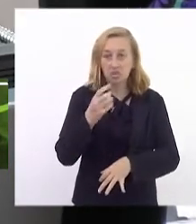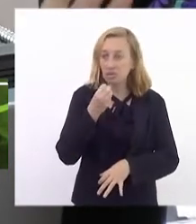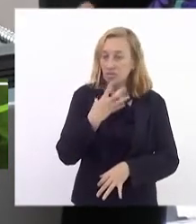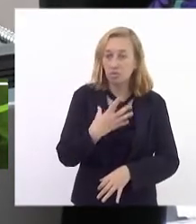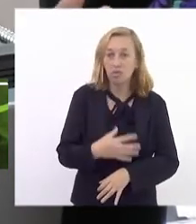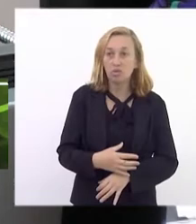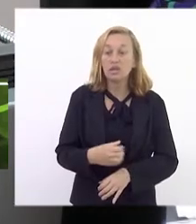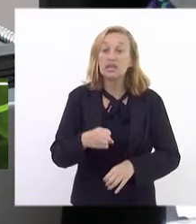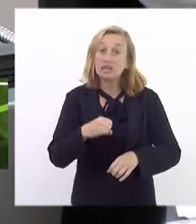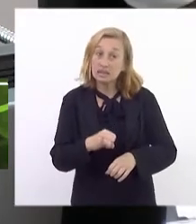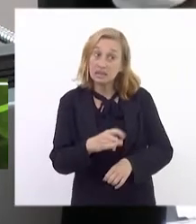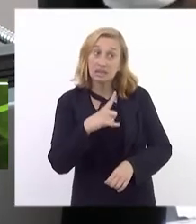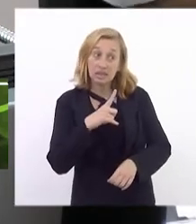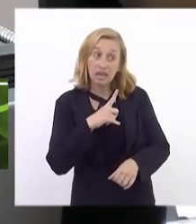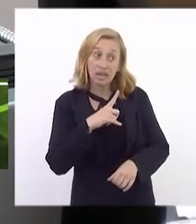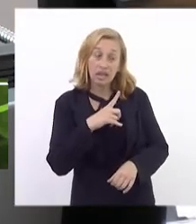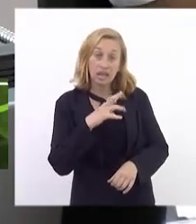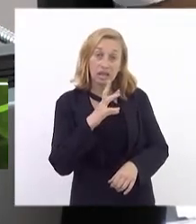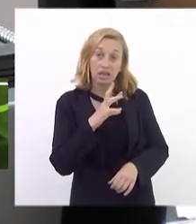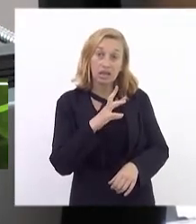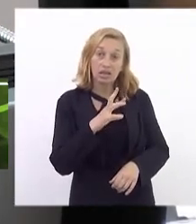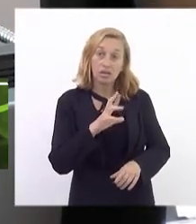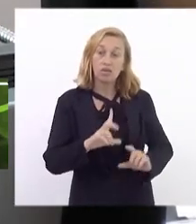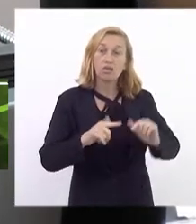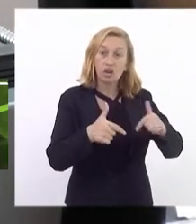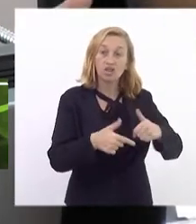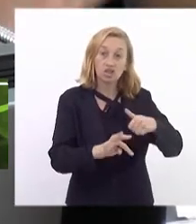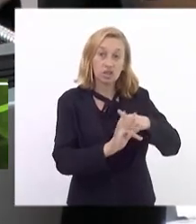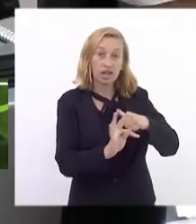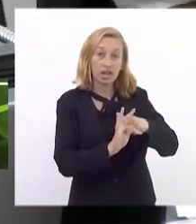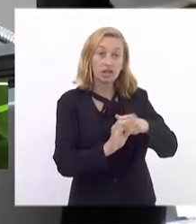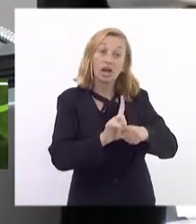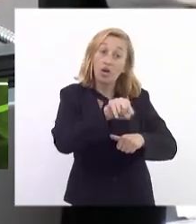respaldo técnico, é outra questão. Porque, senão,